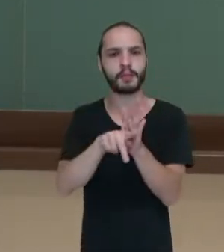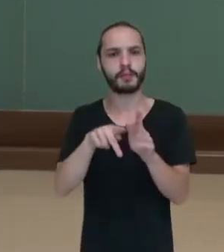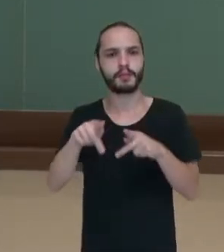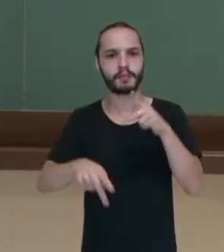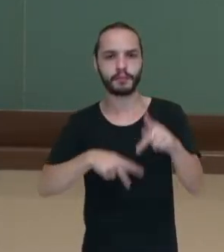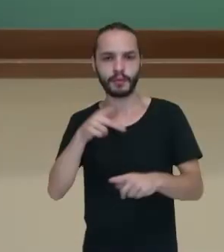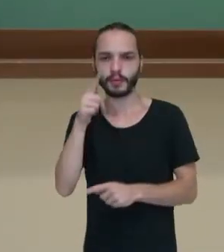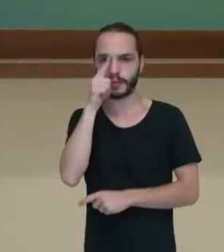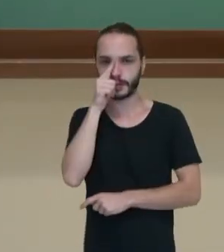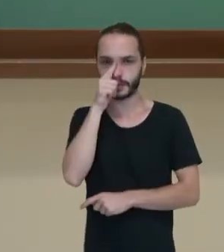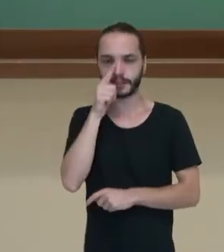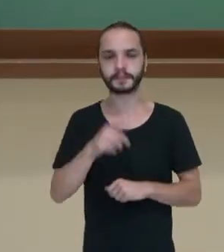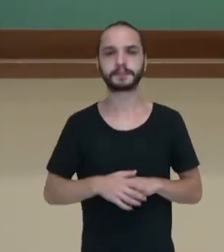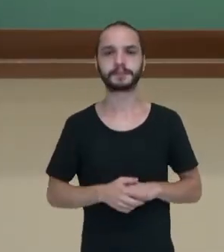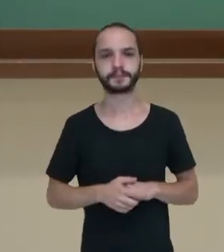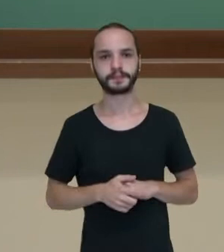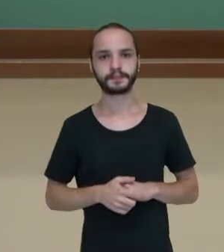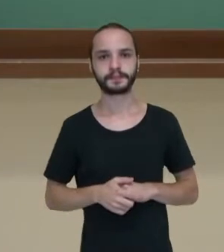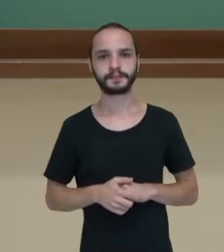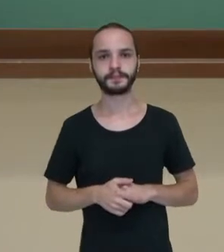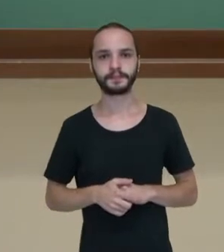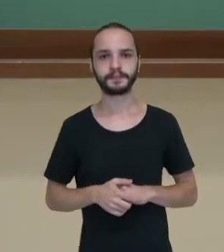grego.